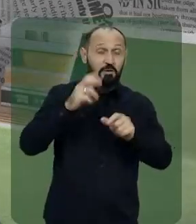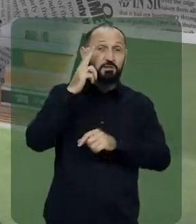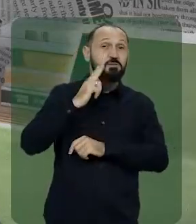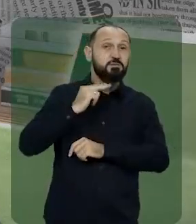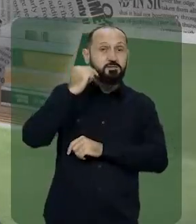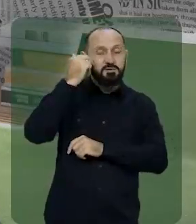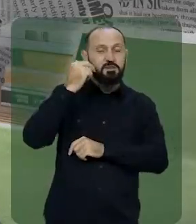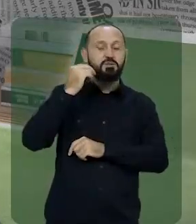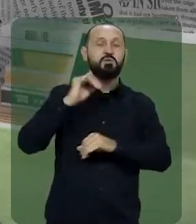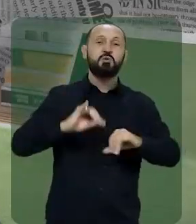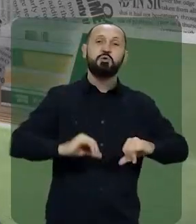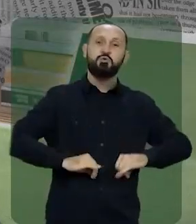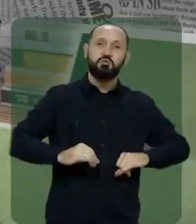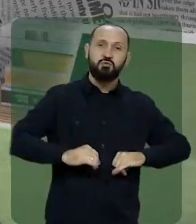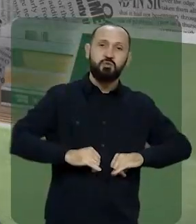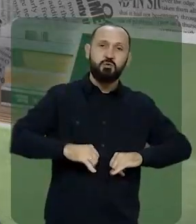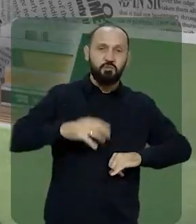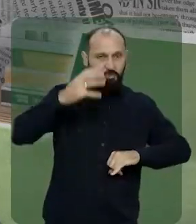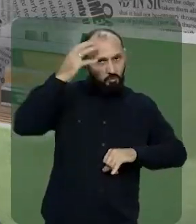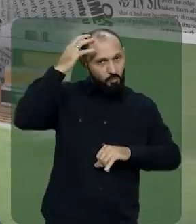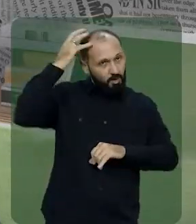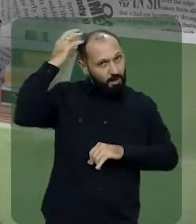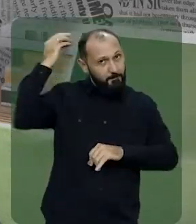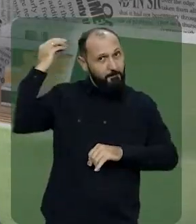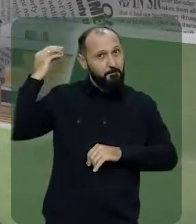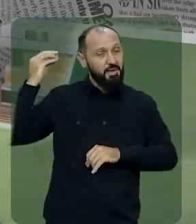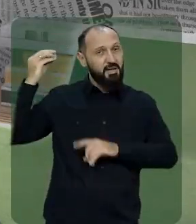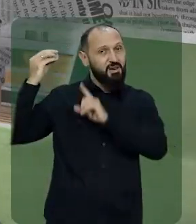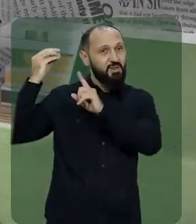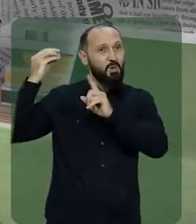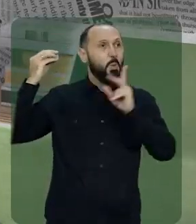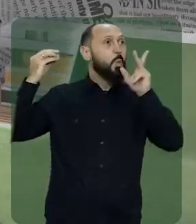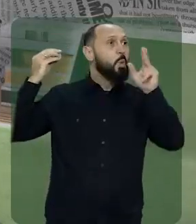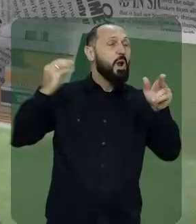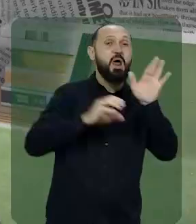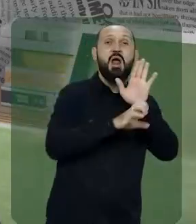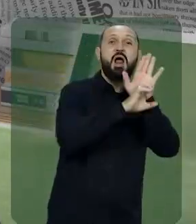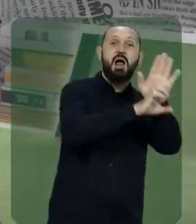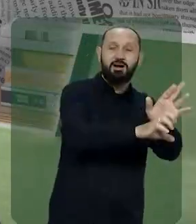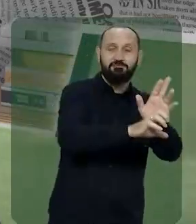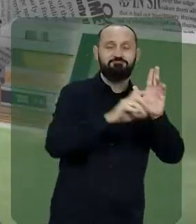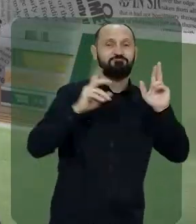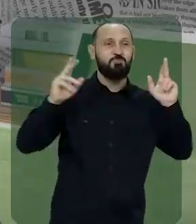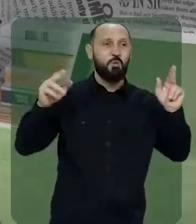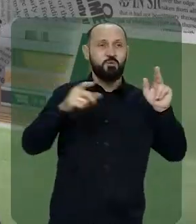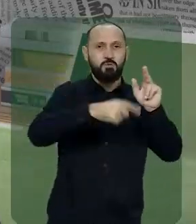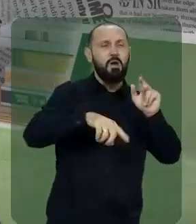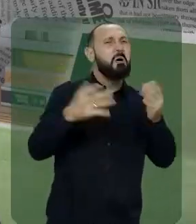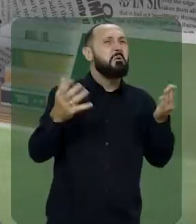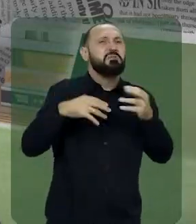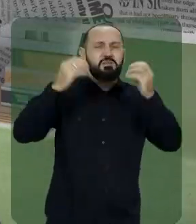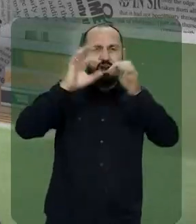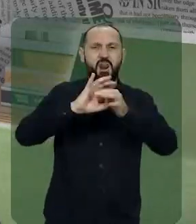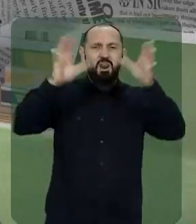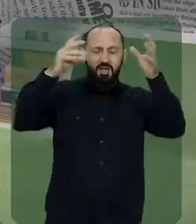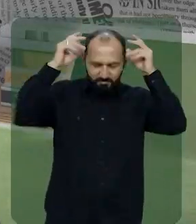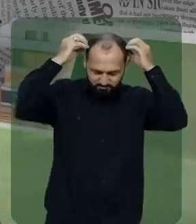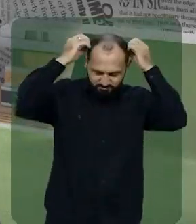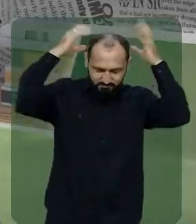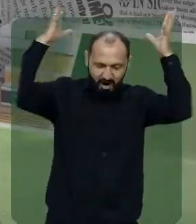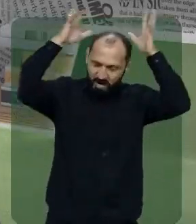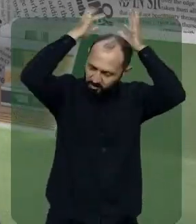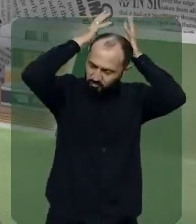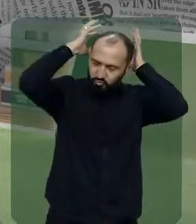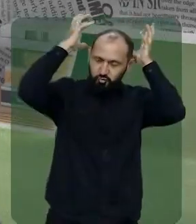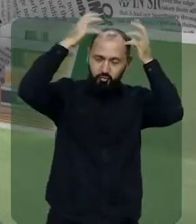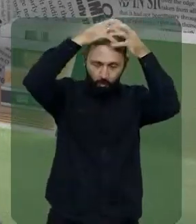sofrem por conta do cabelo, que não é aquele modelo imposto, né? Uhum. E hoje elas também deixam o cabelo solto, têm orgulho do seu cabelo,